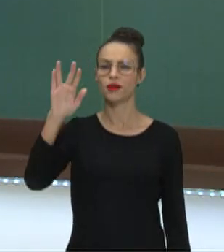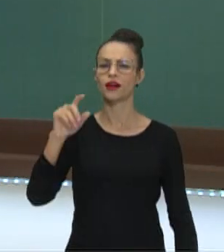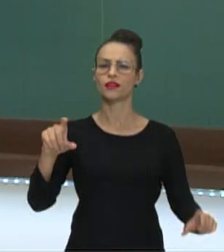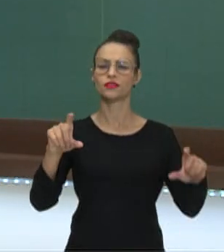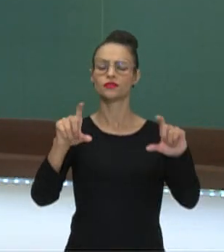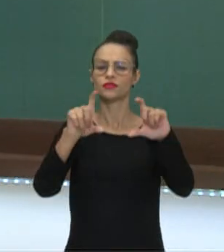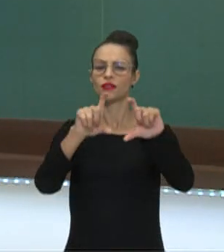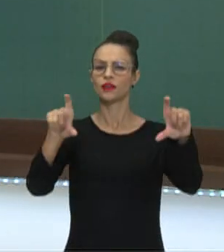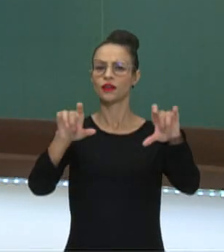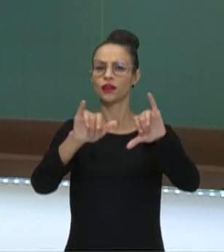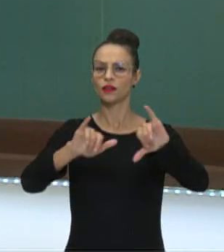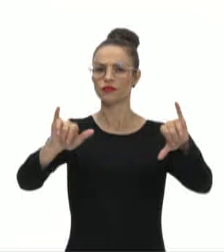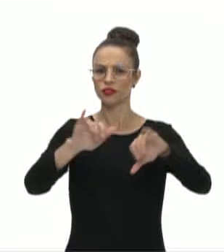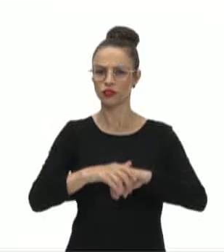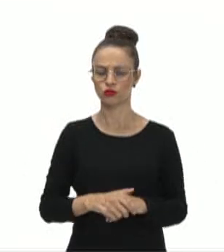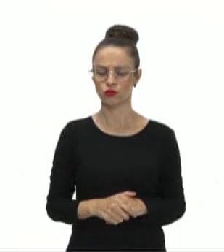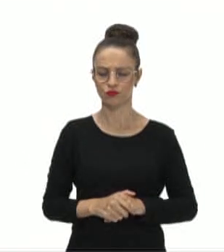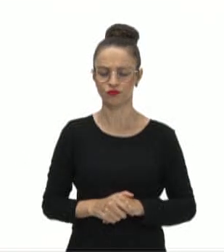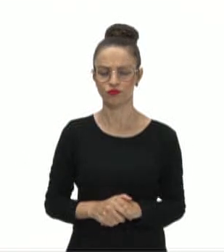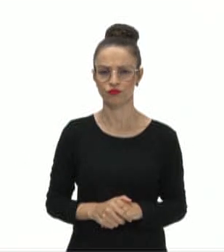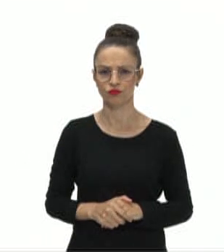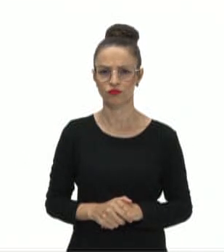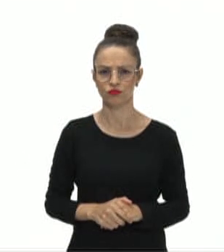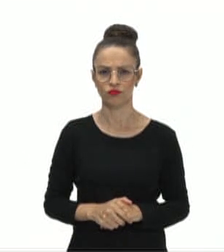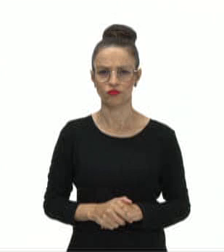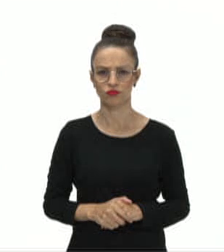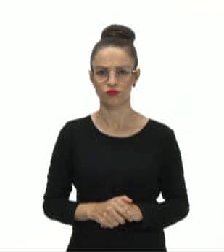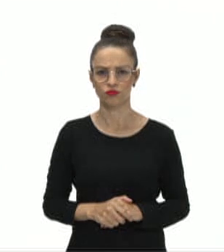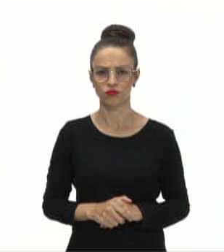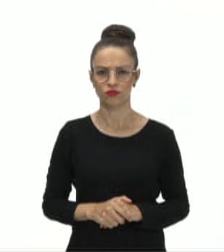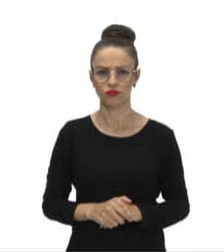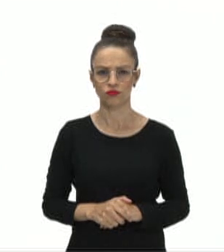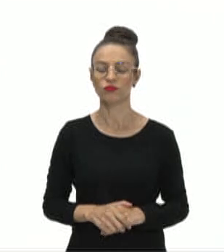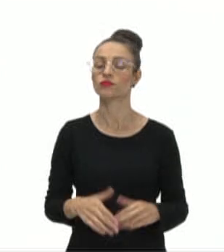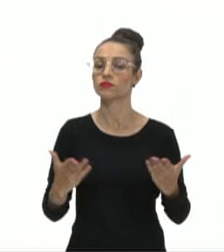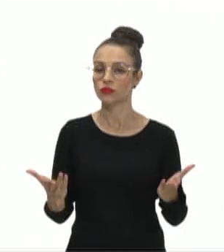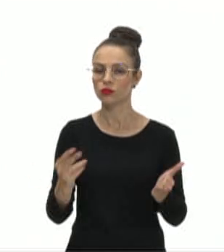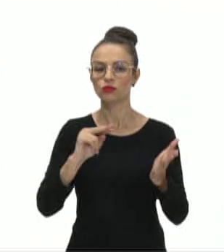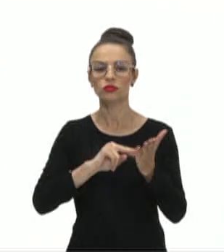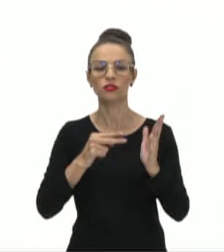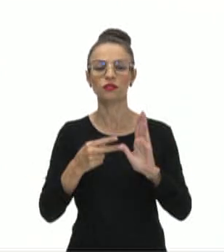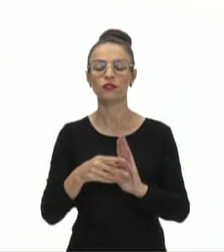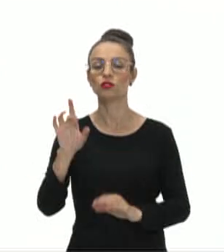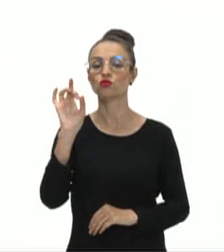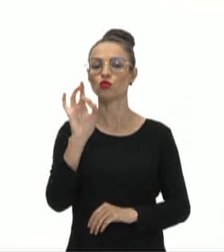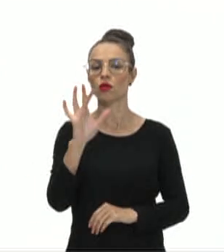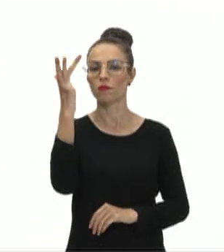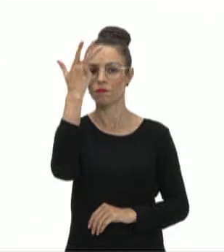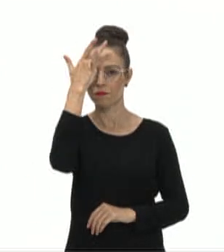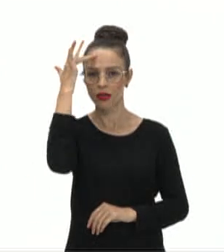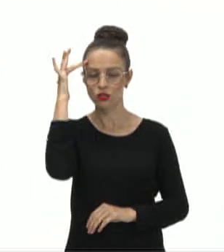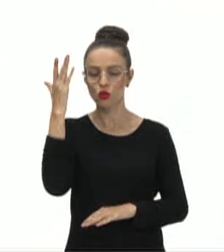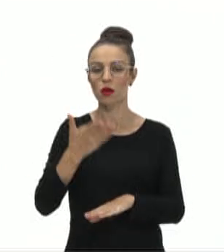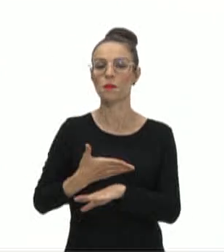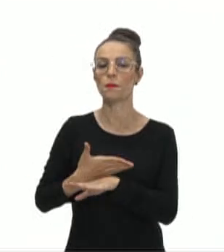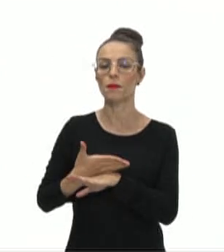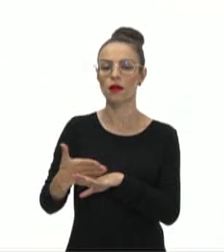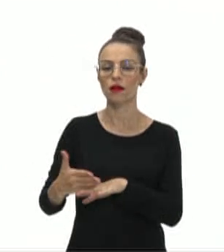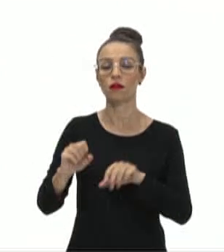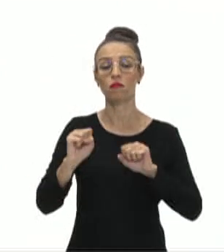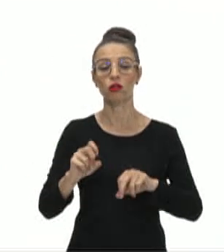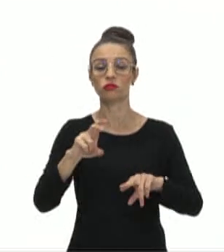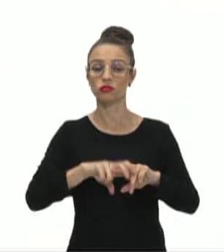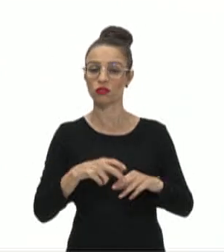um aviso. Whites only by order. Então quer dizer que apenas pessoas brancas